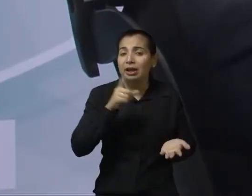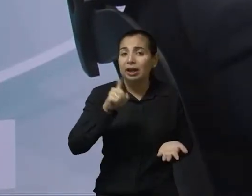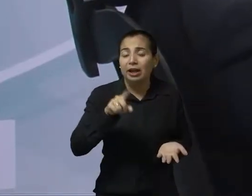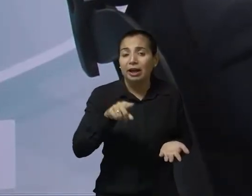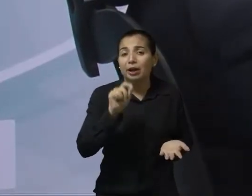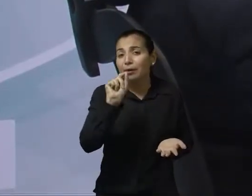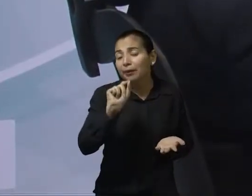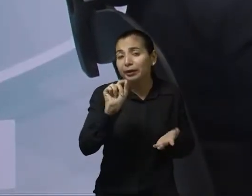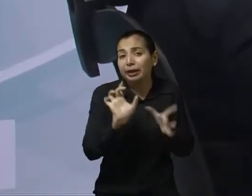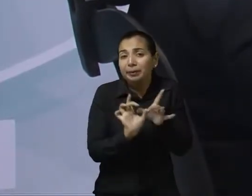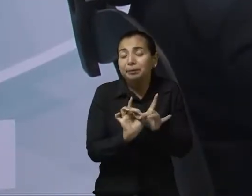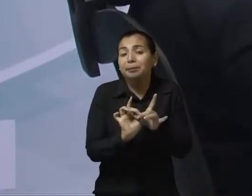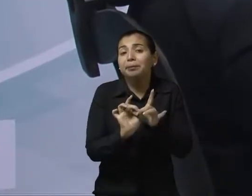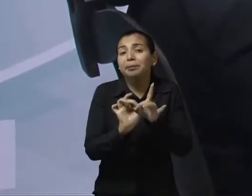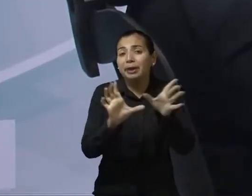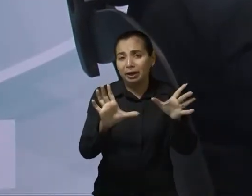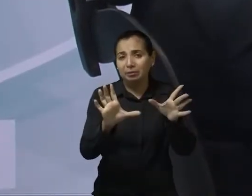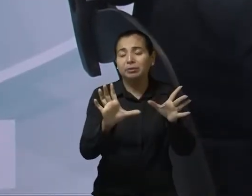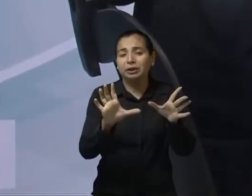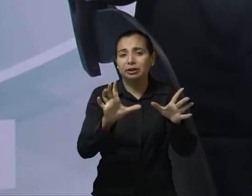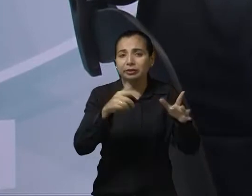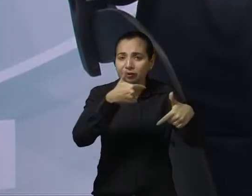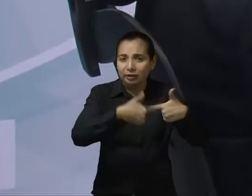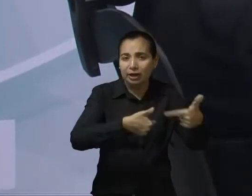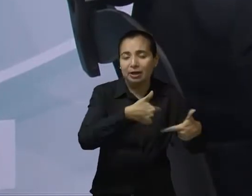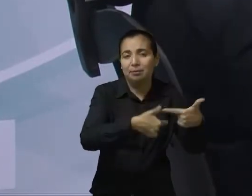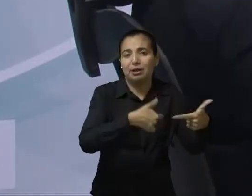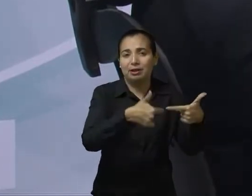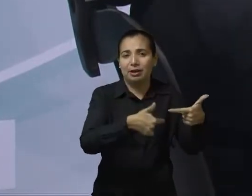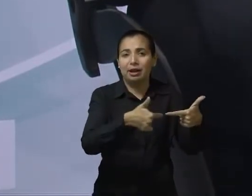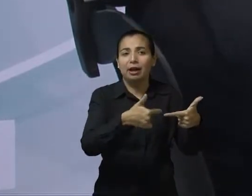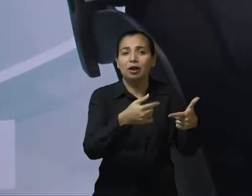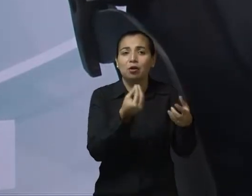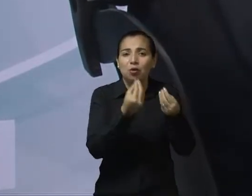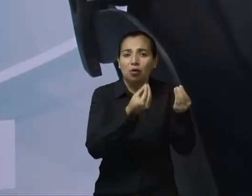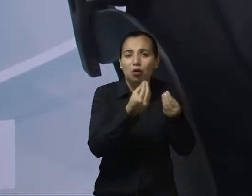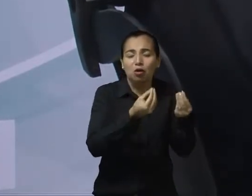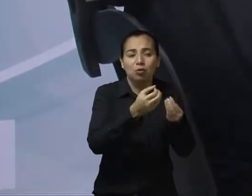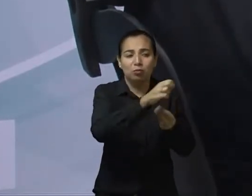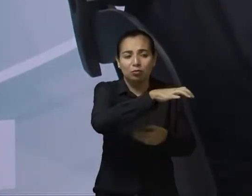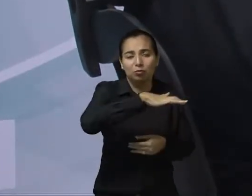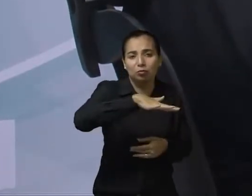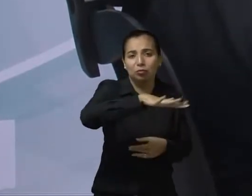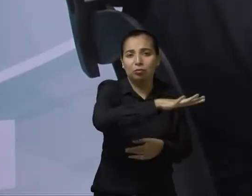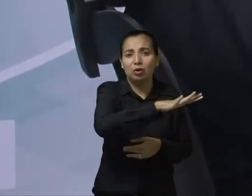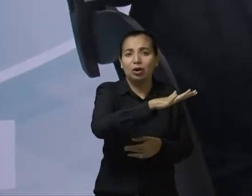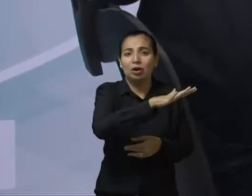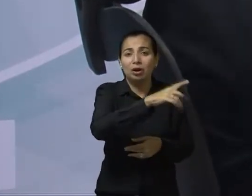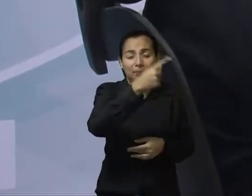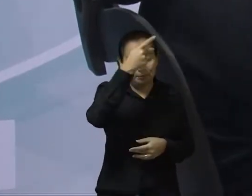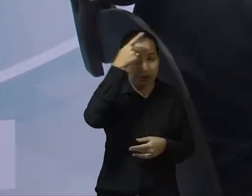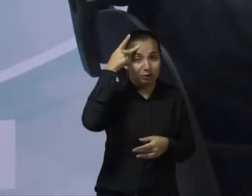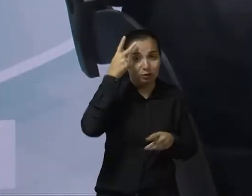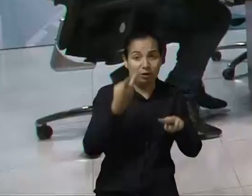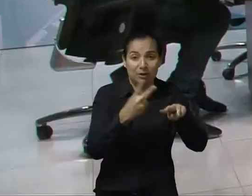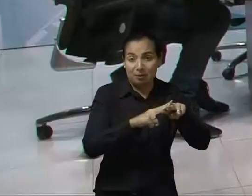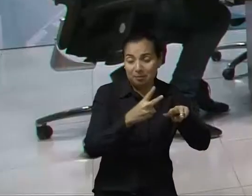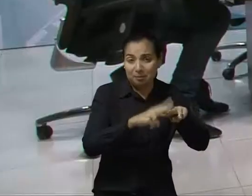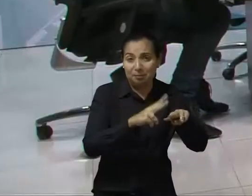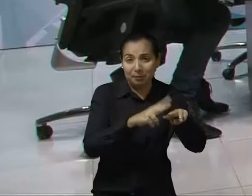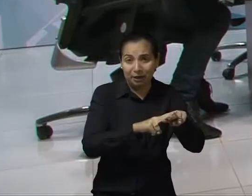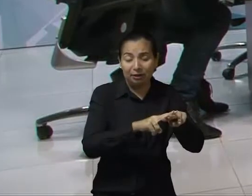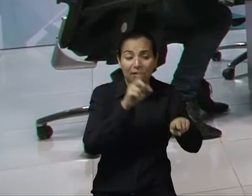que permite, né, a execução da pena dentro de uma perspectiva de transformação desse homem.